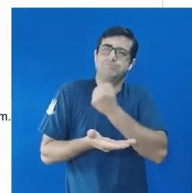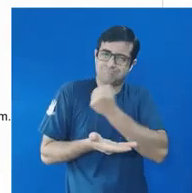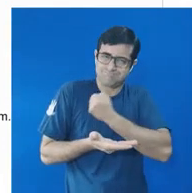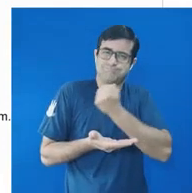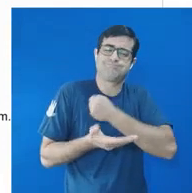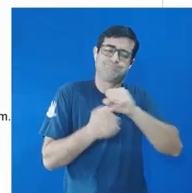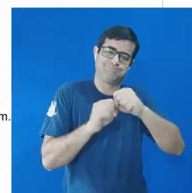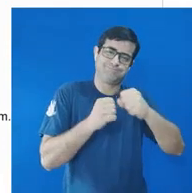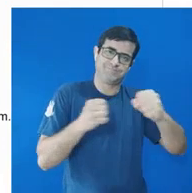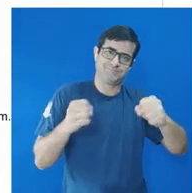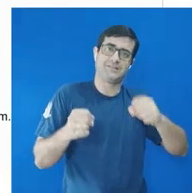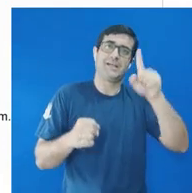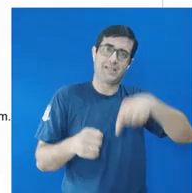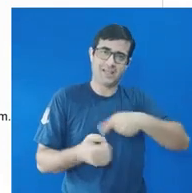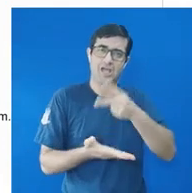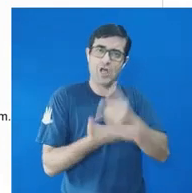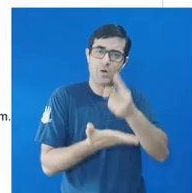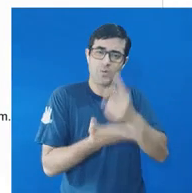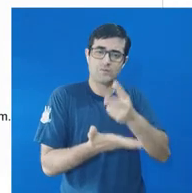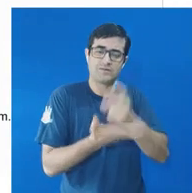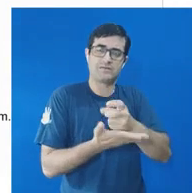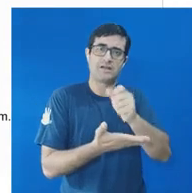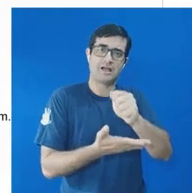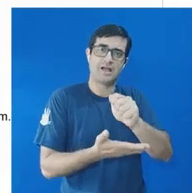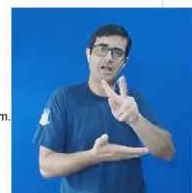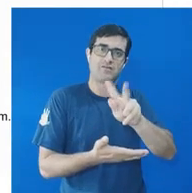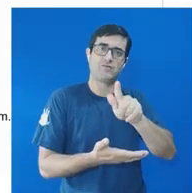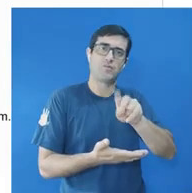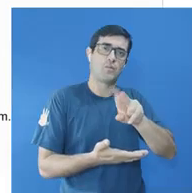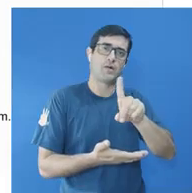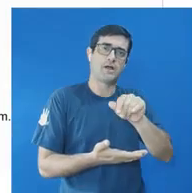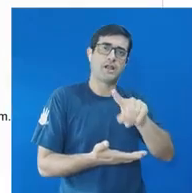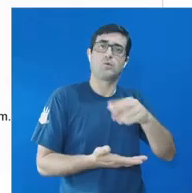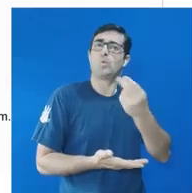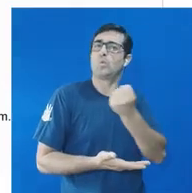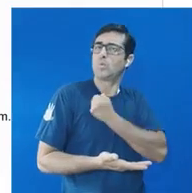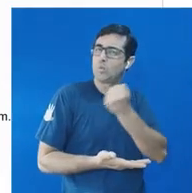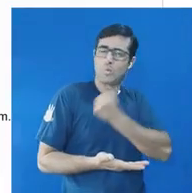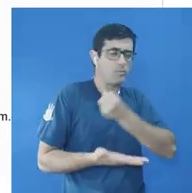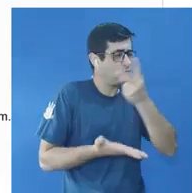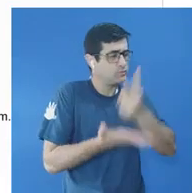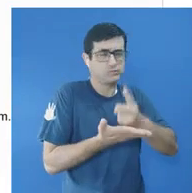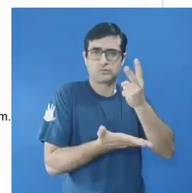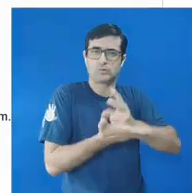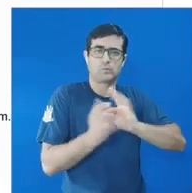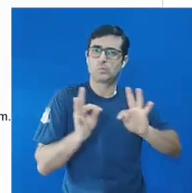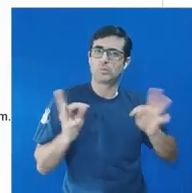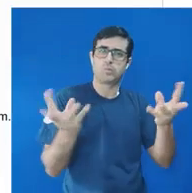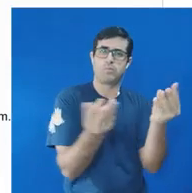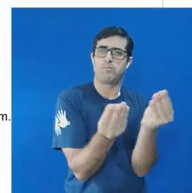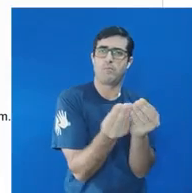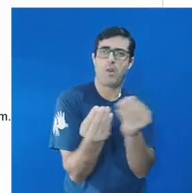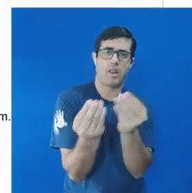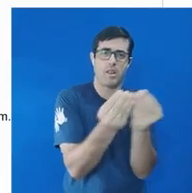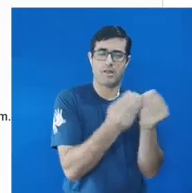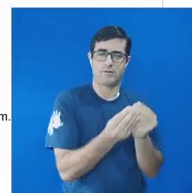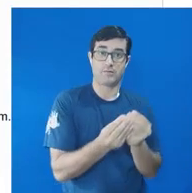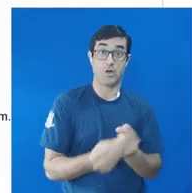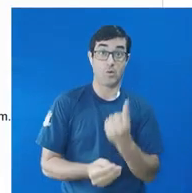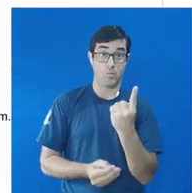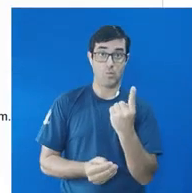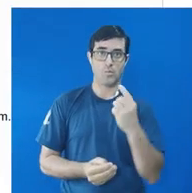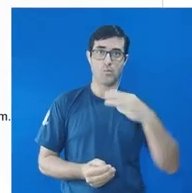grande. Isso é a constante de Avogadro e ela é fixa para todas as espécies, todas as moléculas.